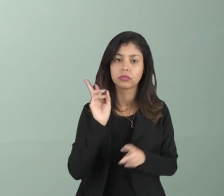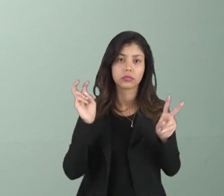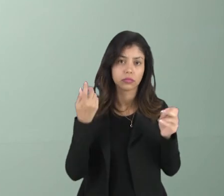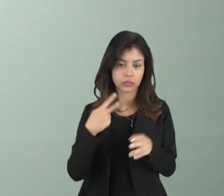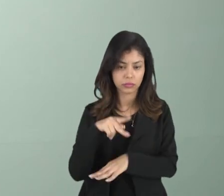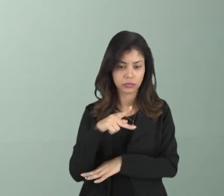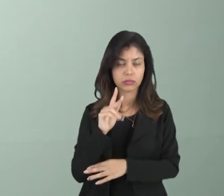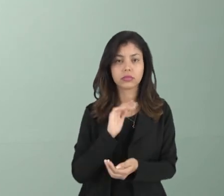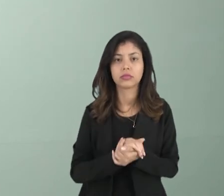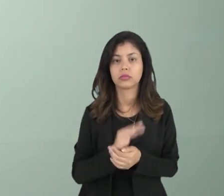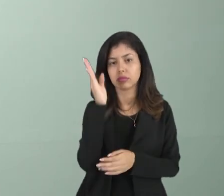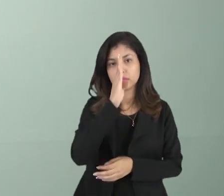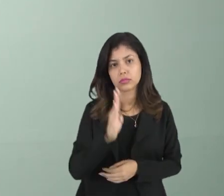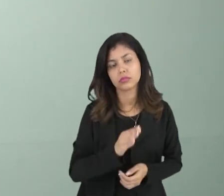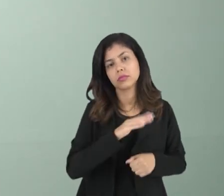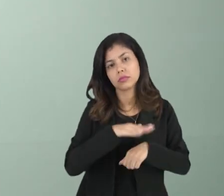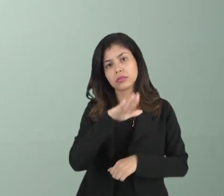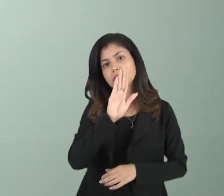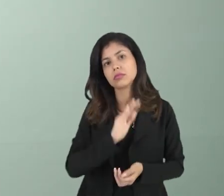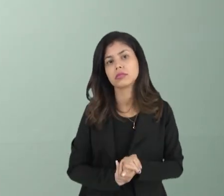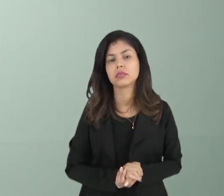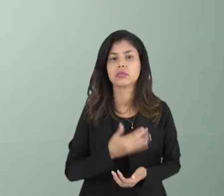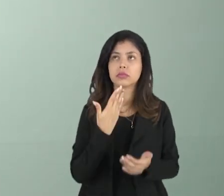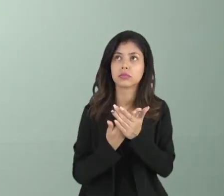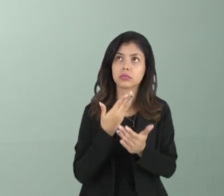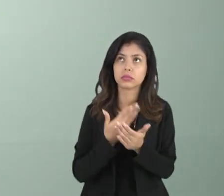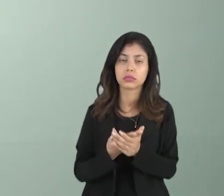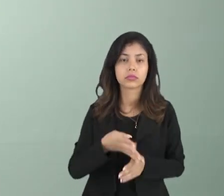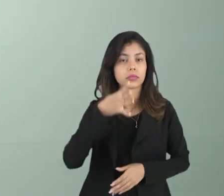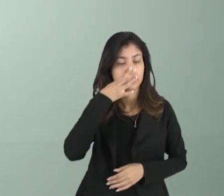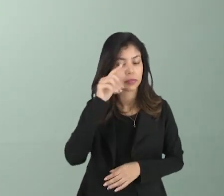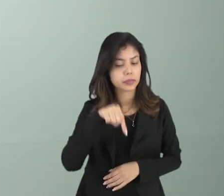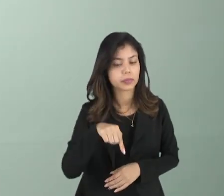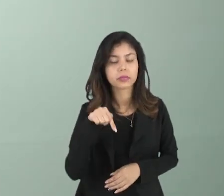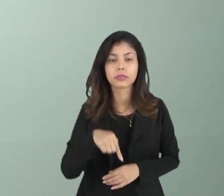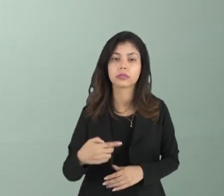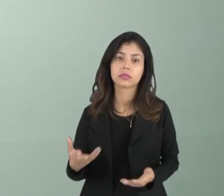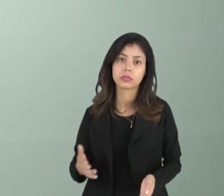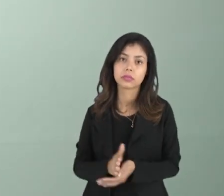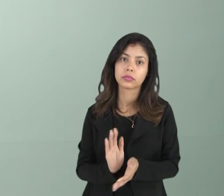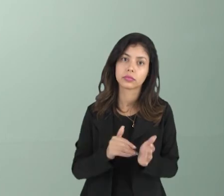esse período da história do Brasil, pesquisem mais sobre as aulas que vocês assistem